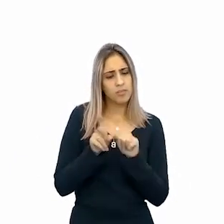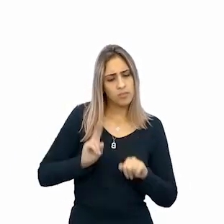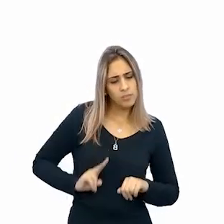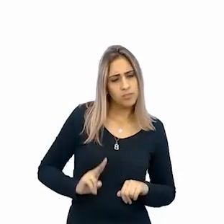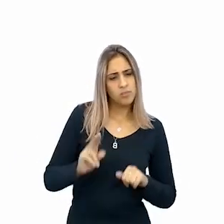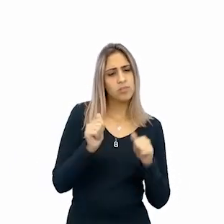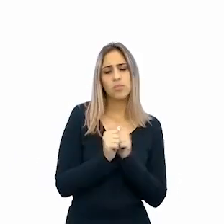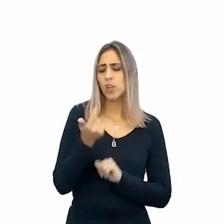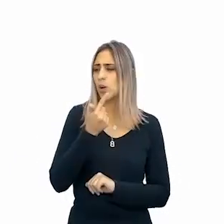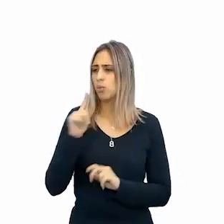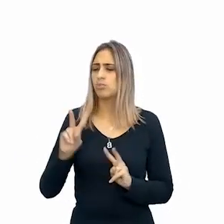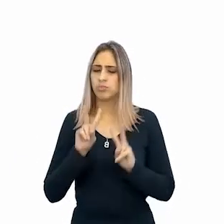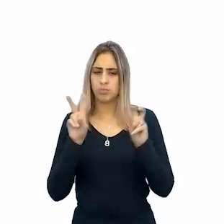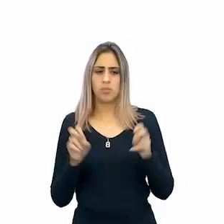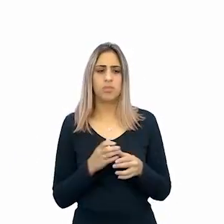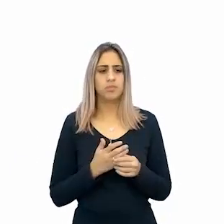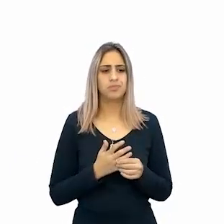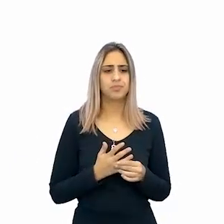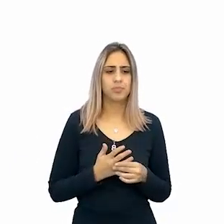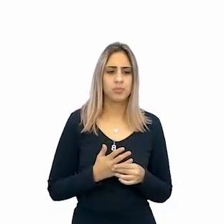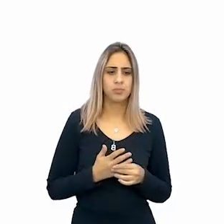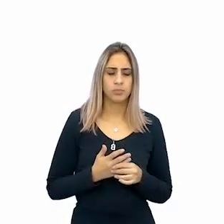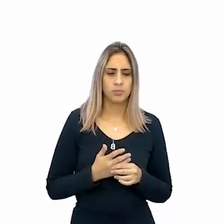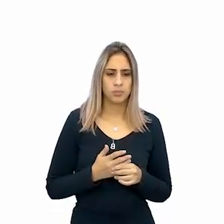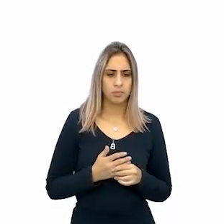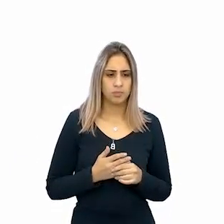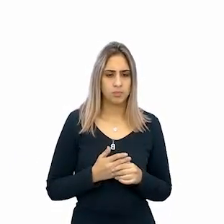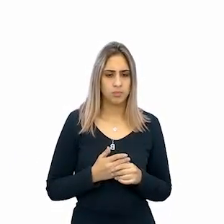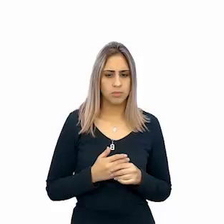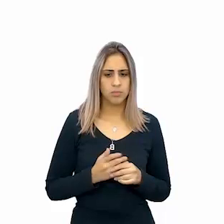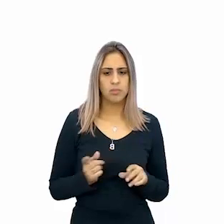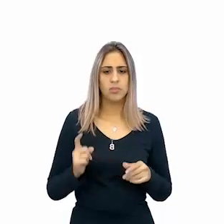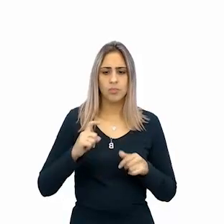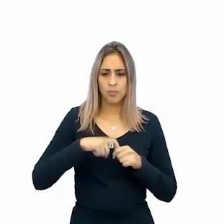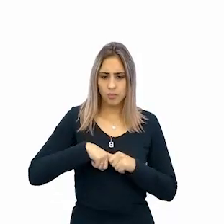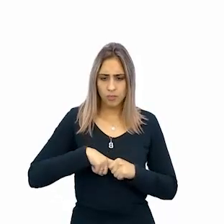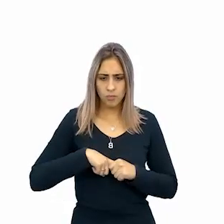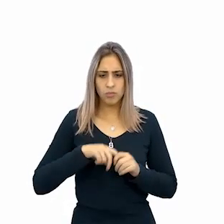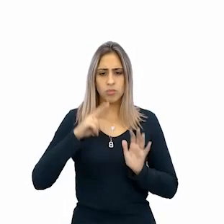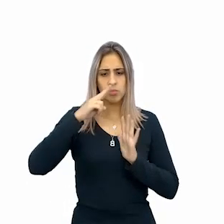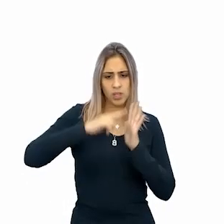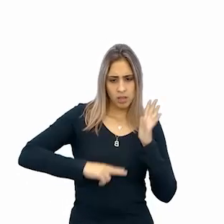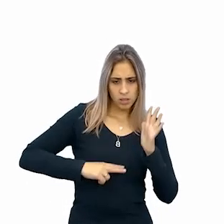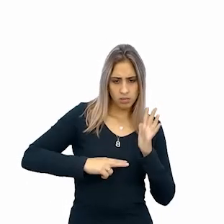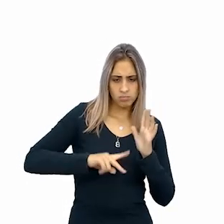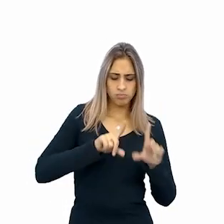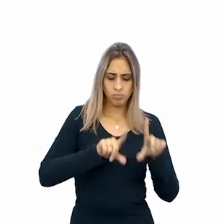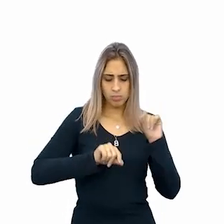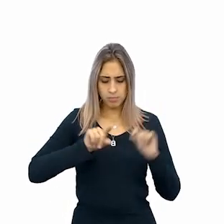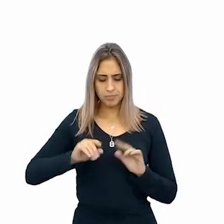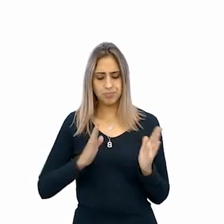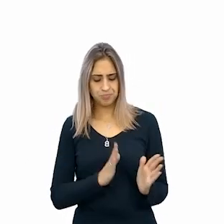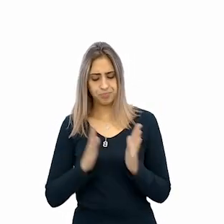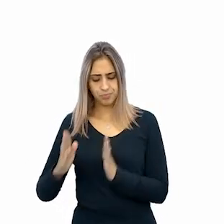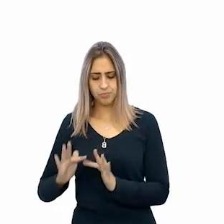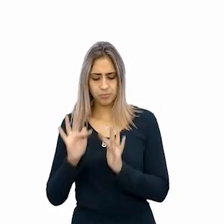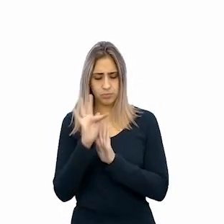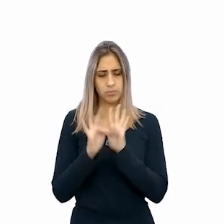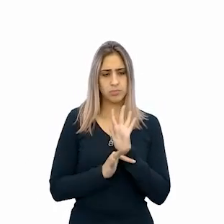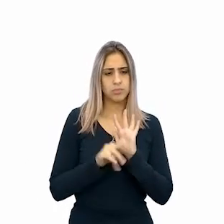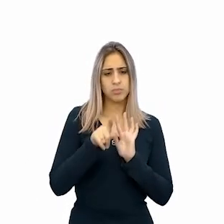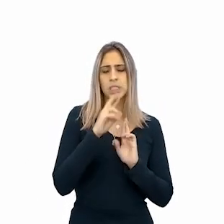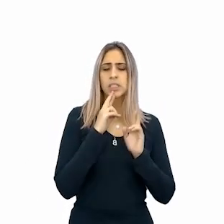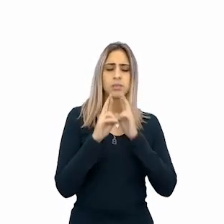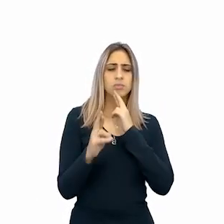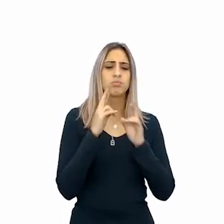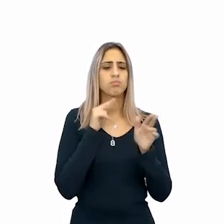mesmo com a outra questão. Ou seja, voltar, reler e selecionar a parte do texto que